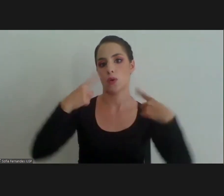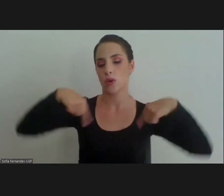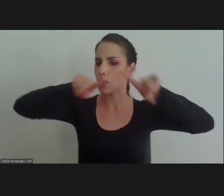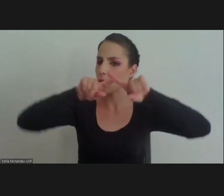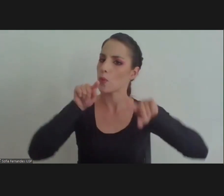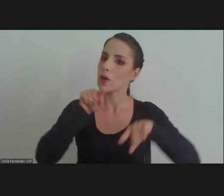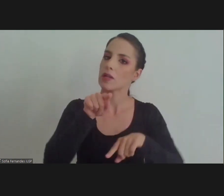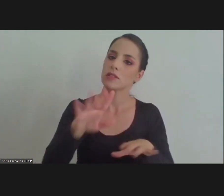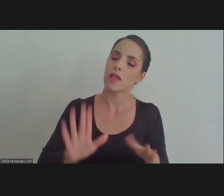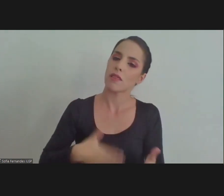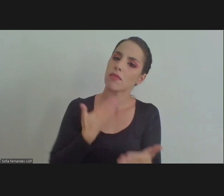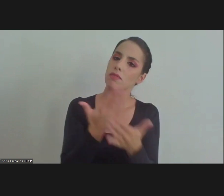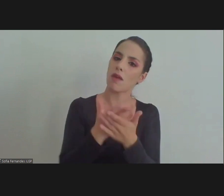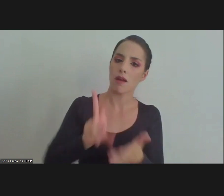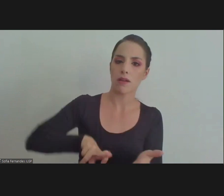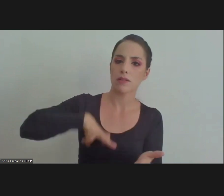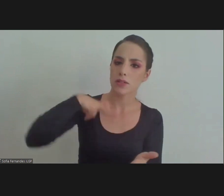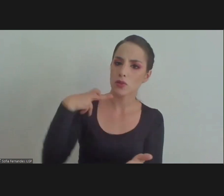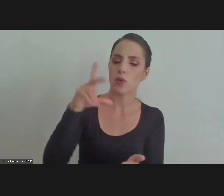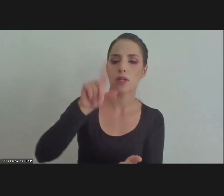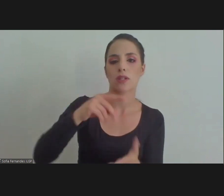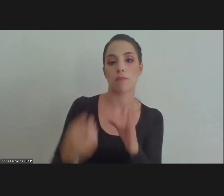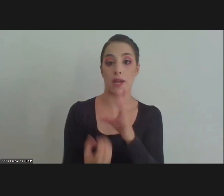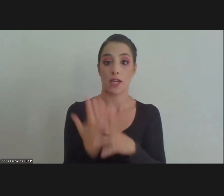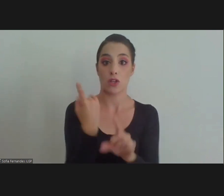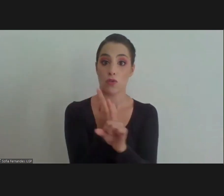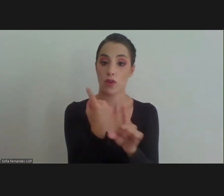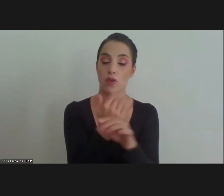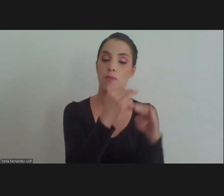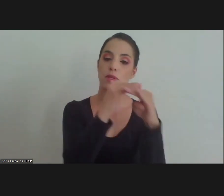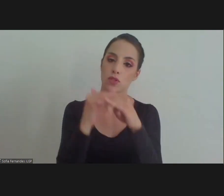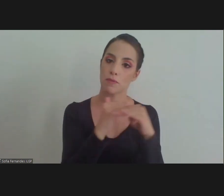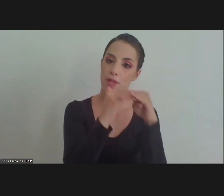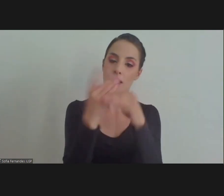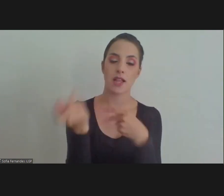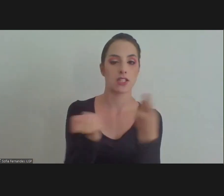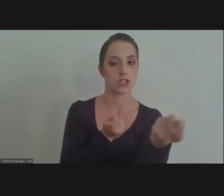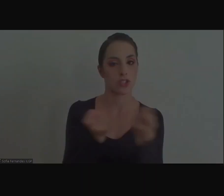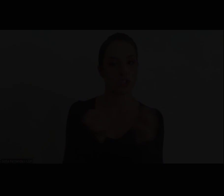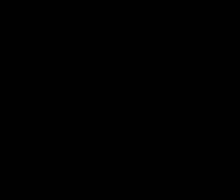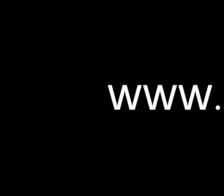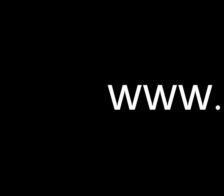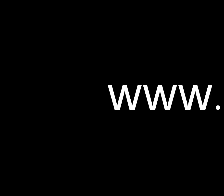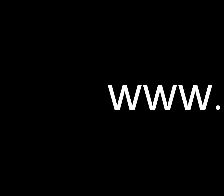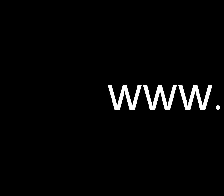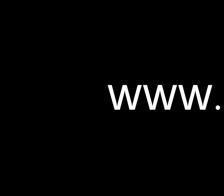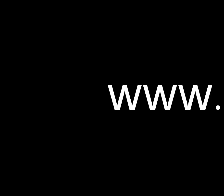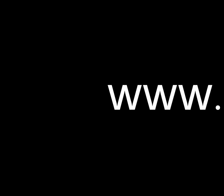repleto de ideias inovadoras para promover a sustentabilidade na gestão e serviço público.